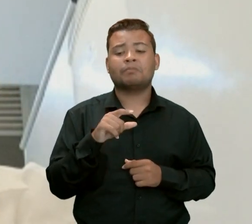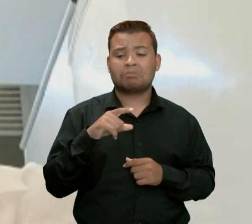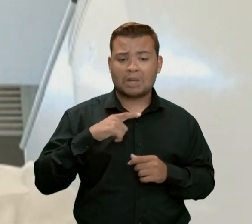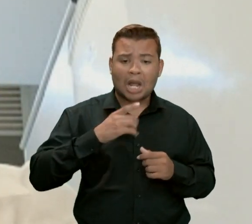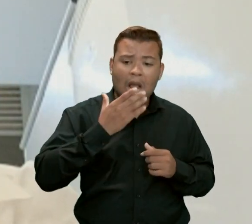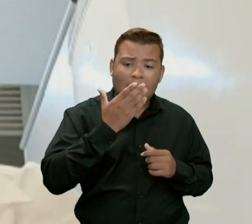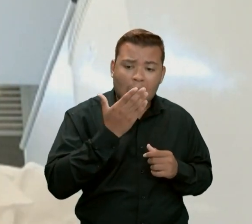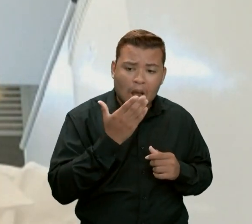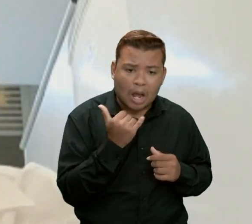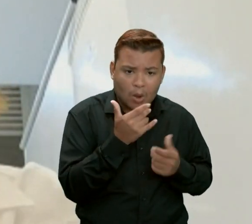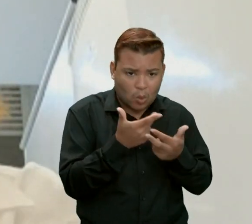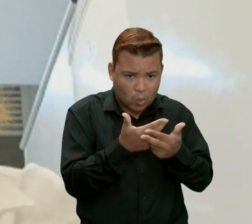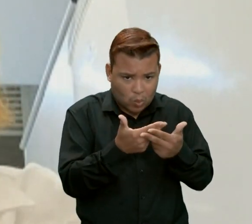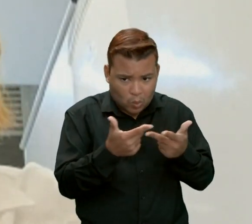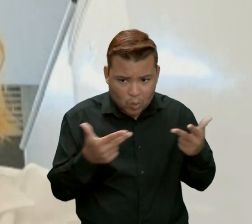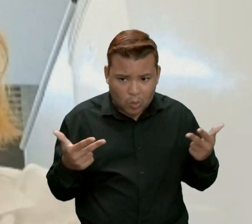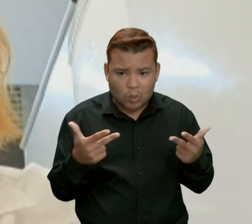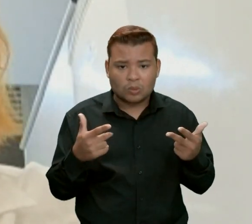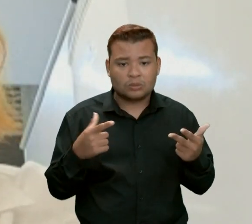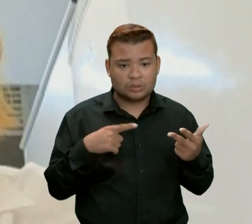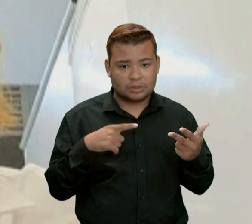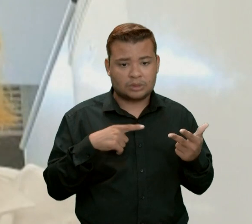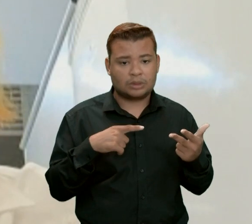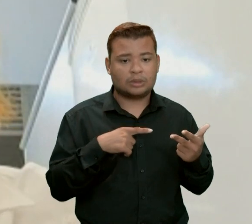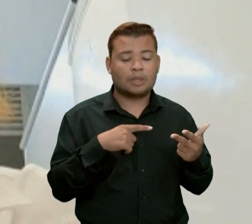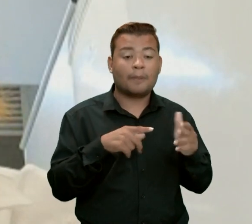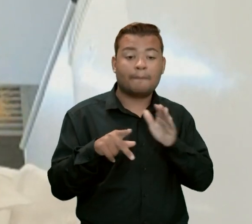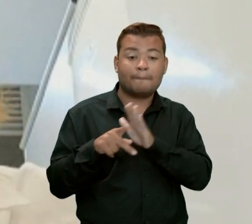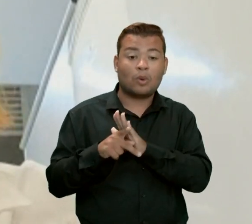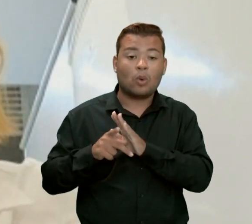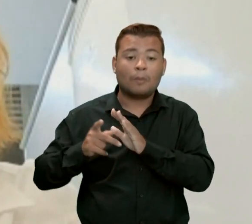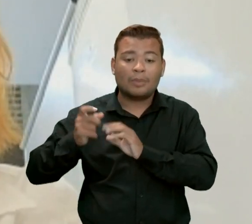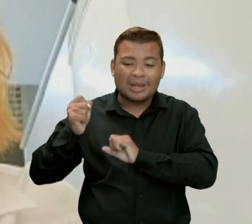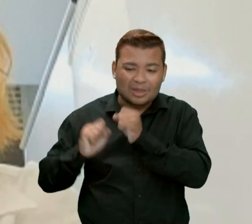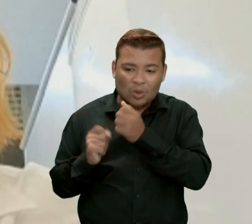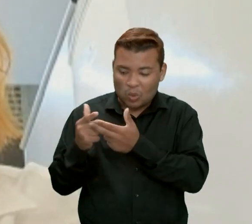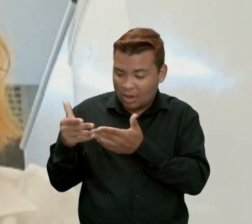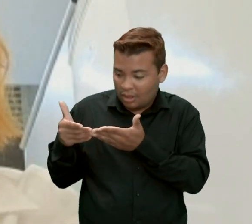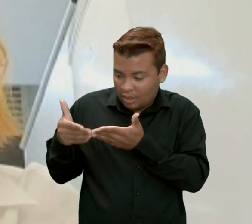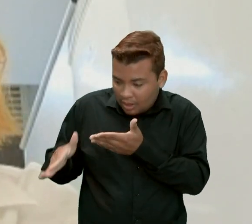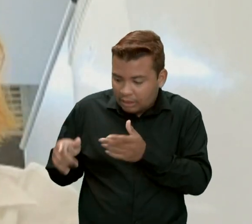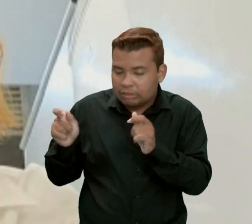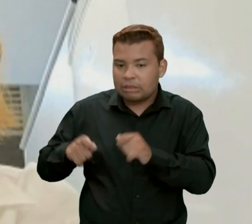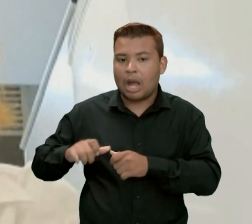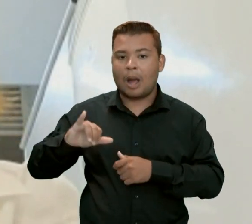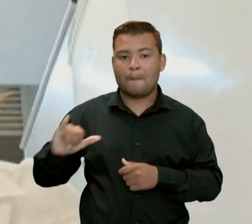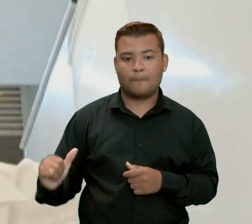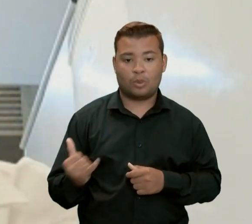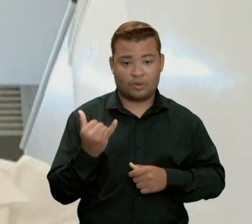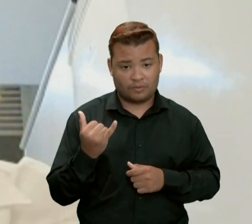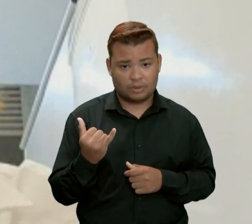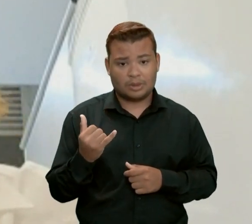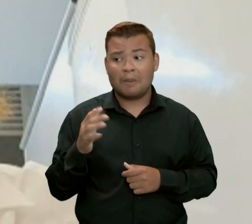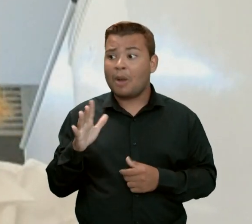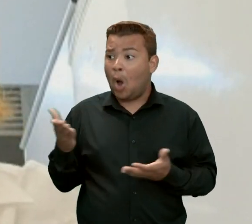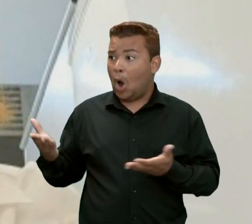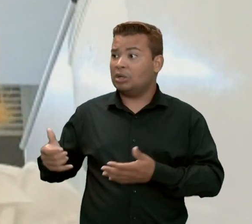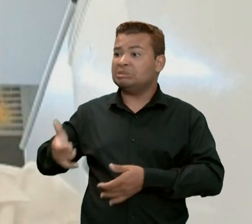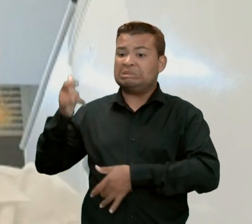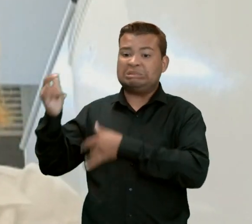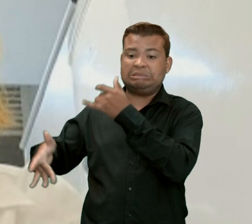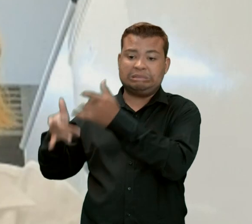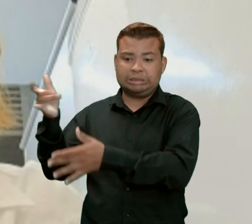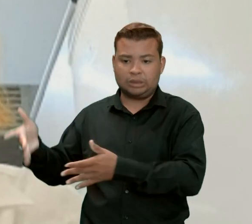que tem subprodutos da indústria que podem ser aproveitados. Então, eles são jogados fora. E